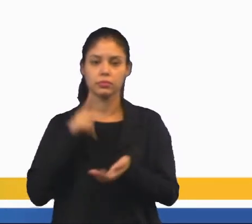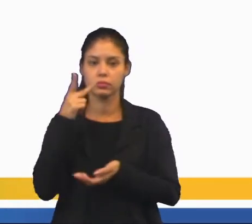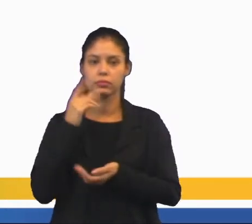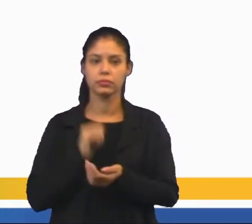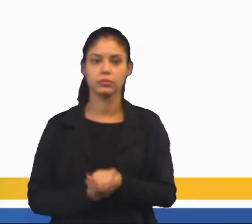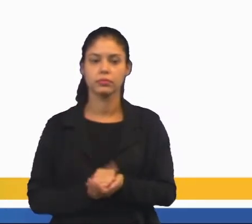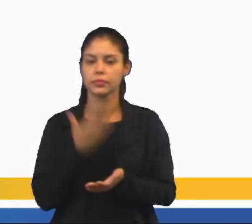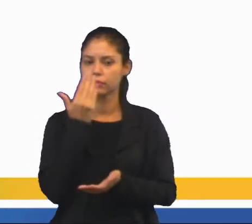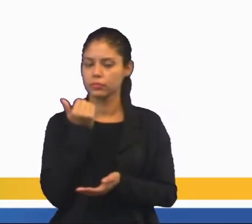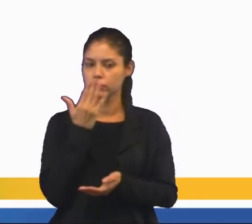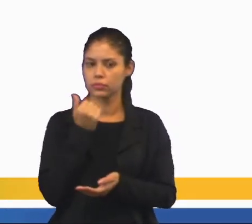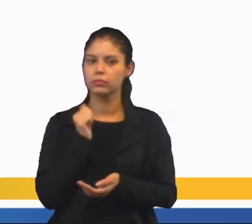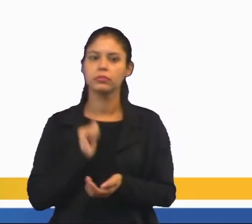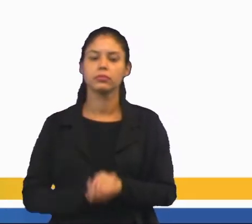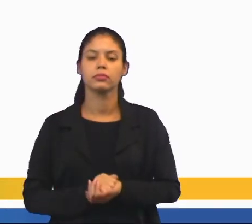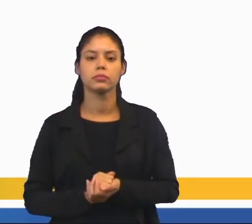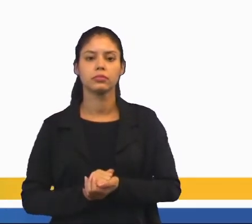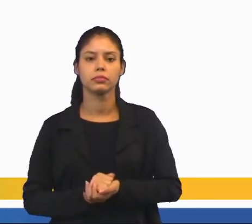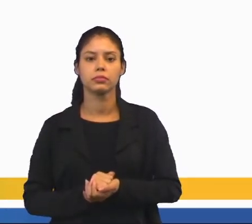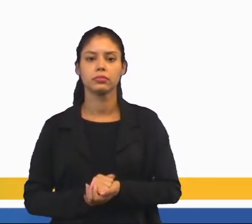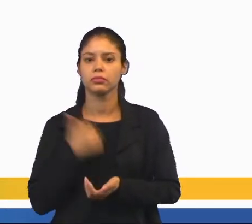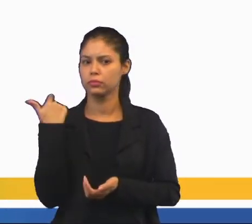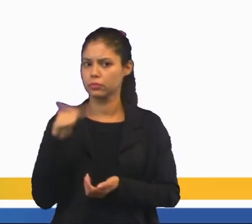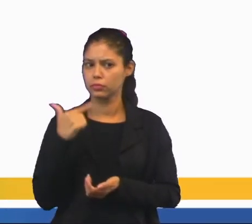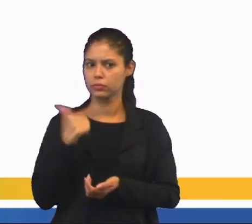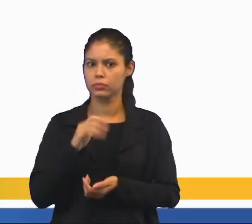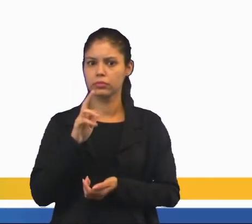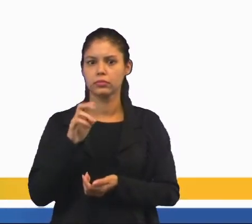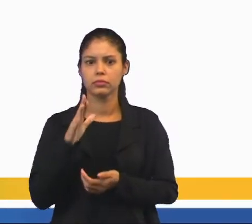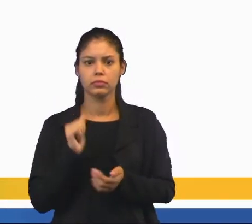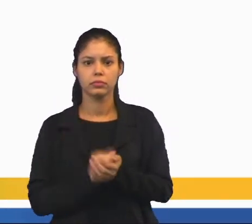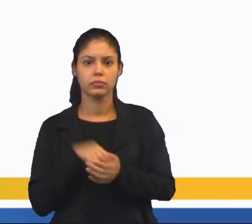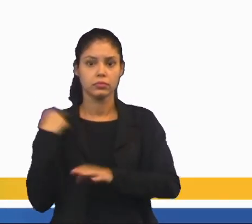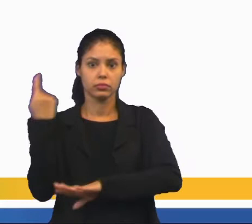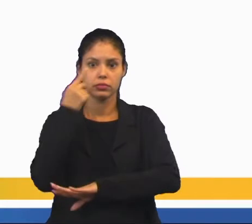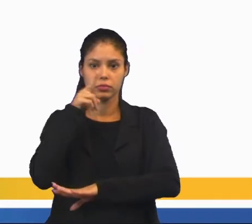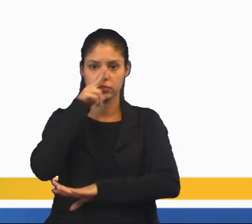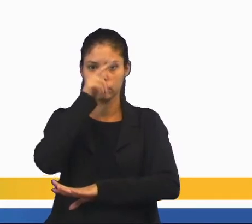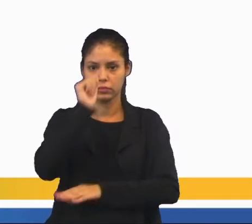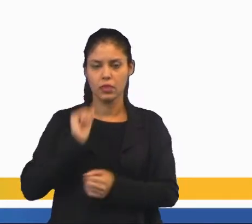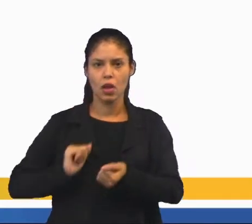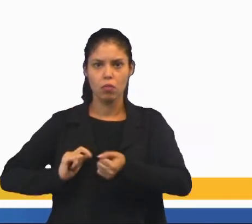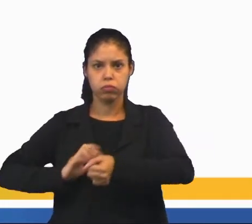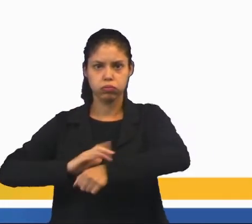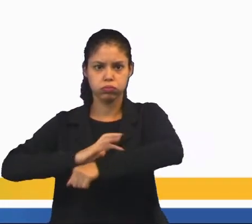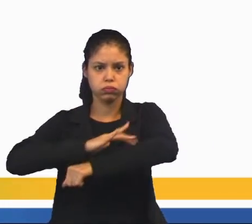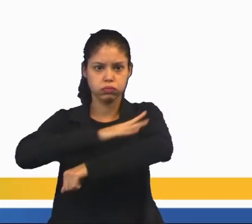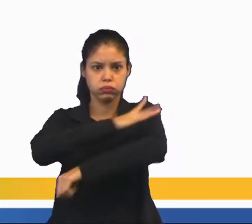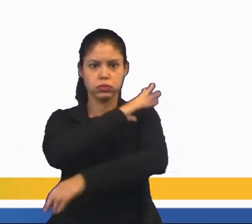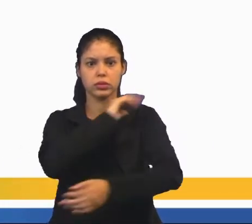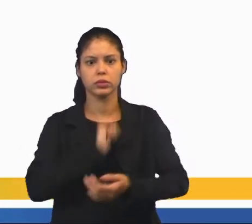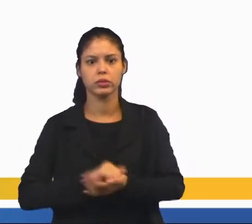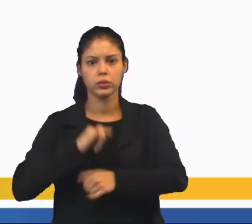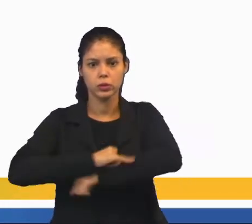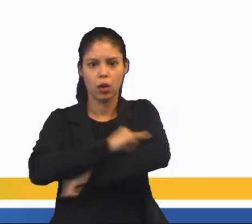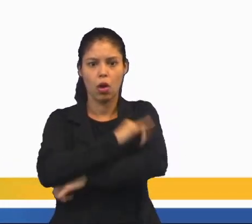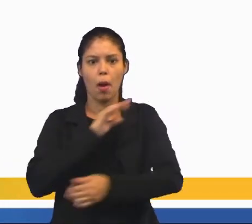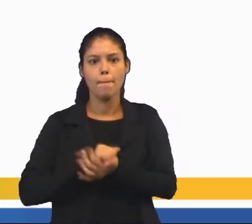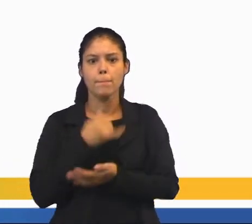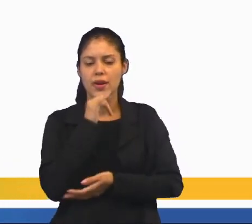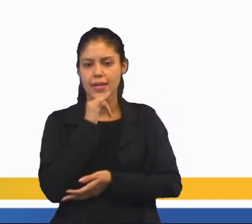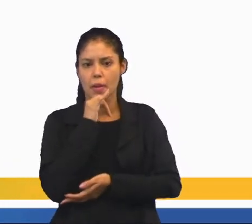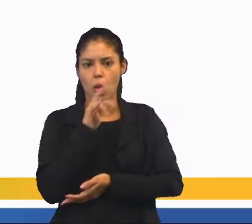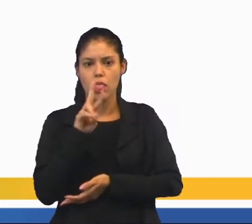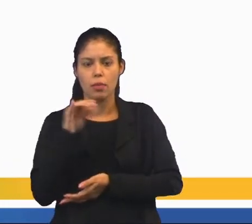o seguinte: alimentos sem nutrientes e com alto poder calórico, como